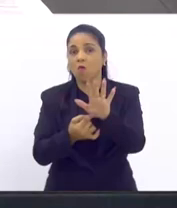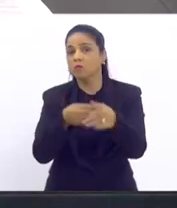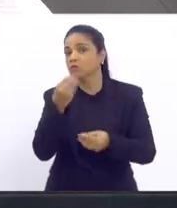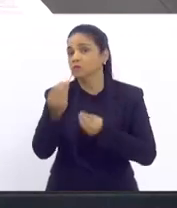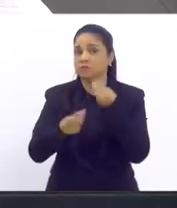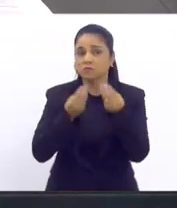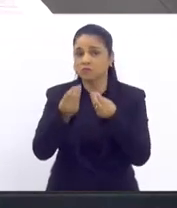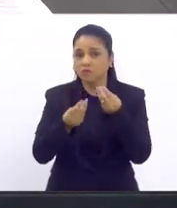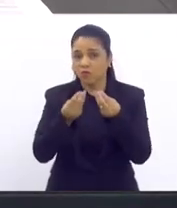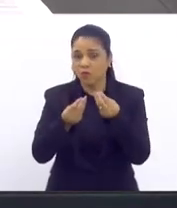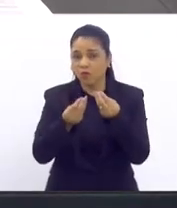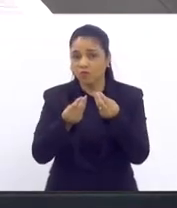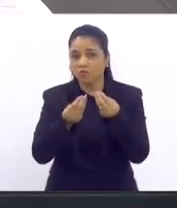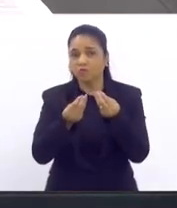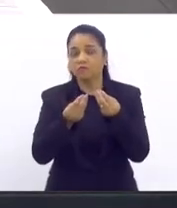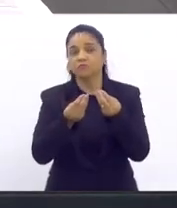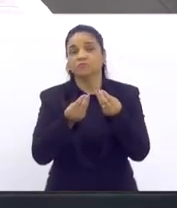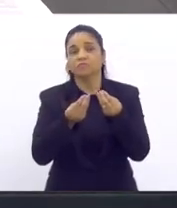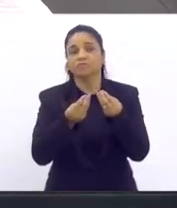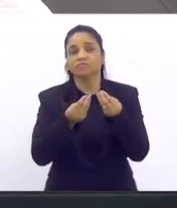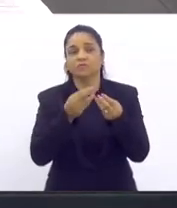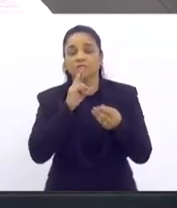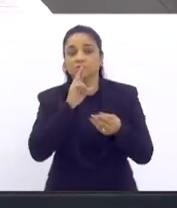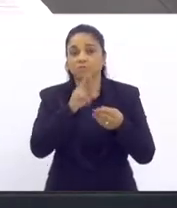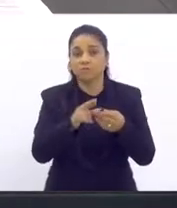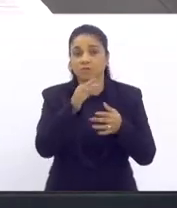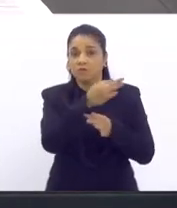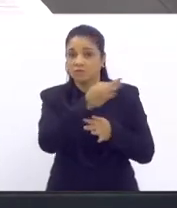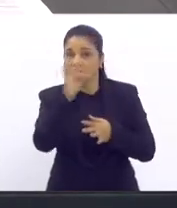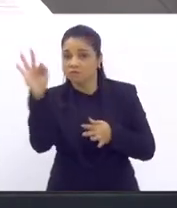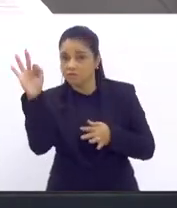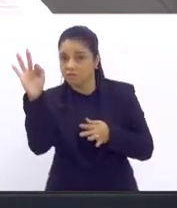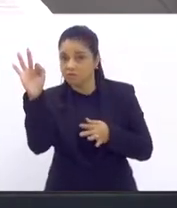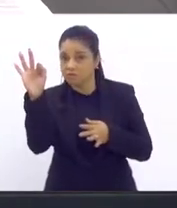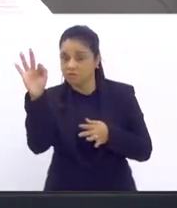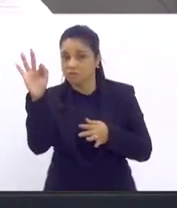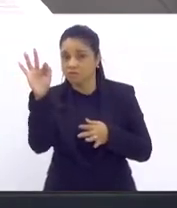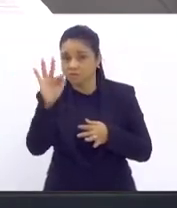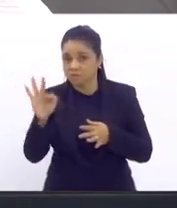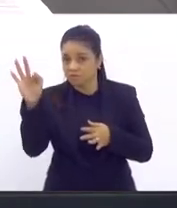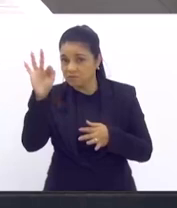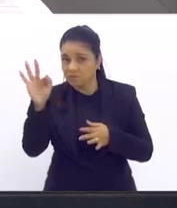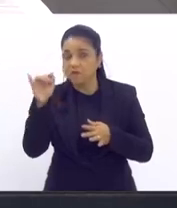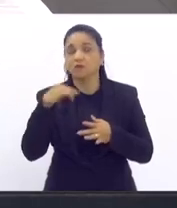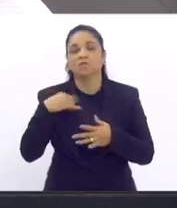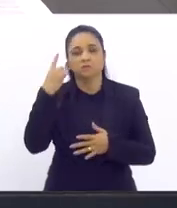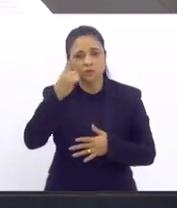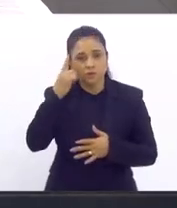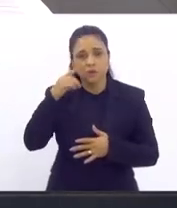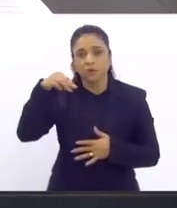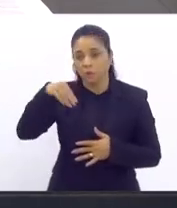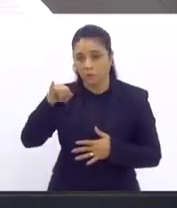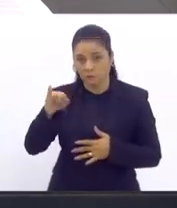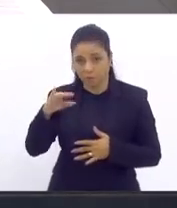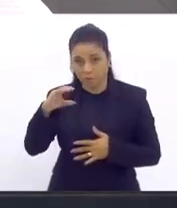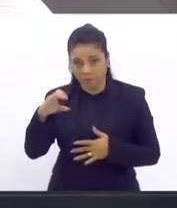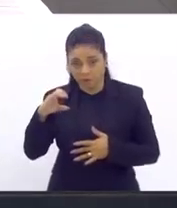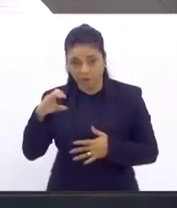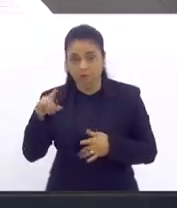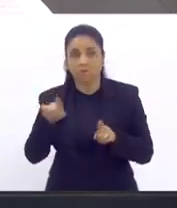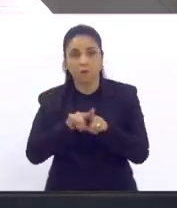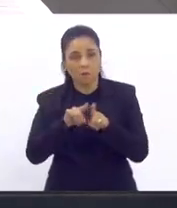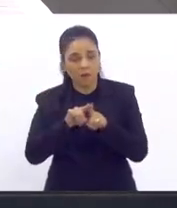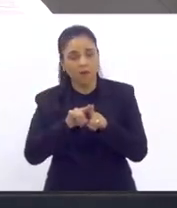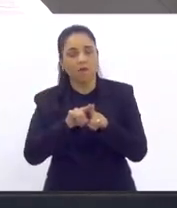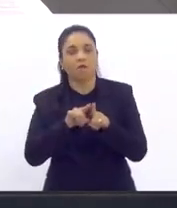isso e essa prerrogativa é uma prerrogativa Federal no meu entendimento Deputado minc também guarda razão quando coloca isso